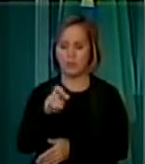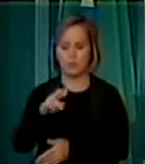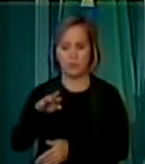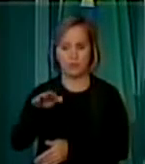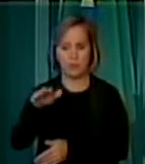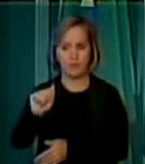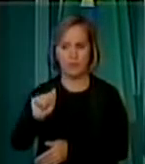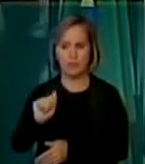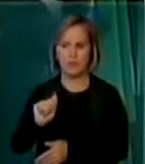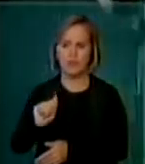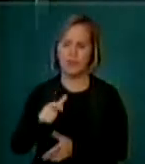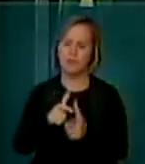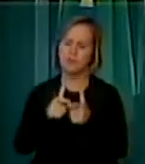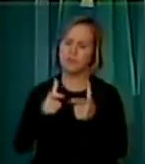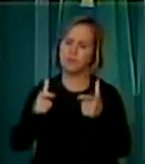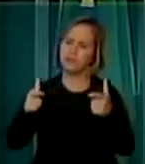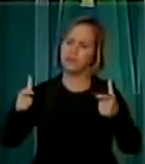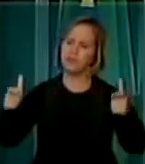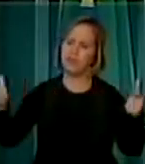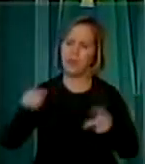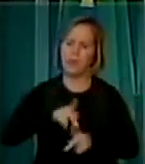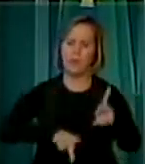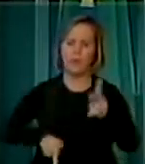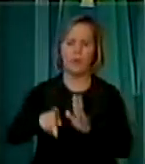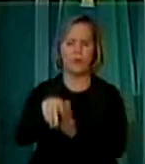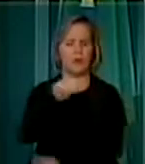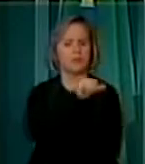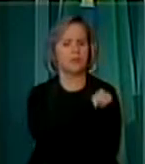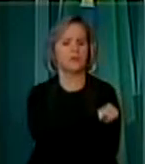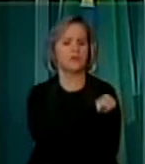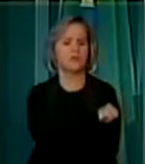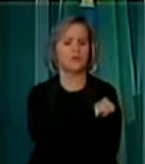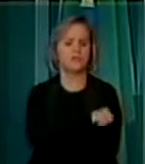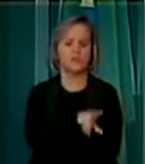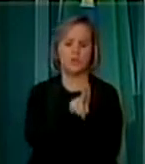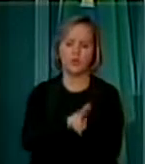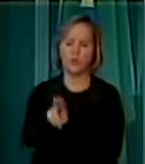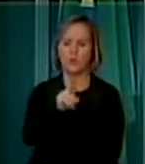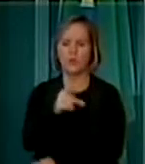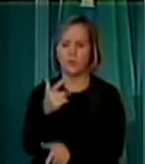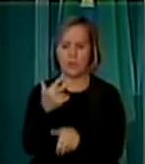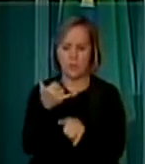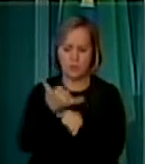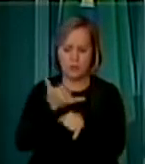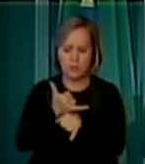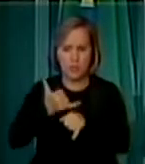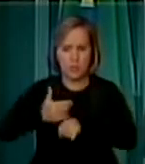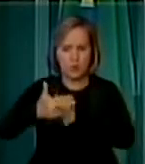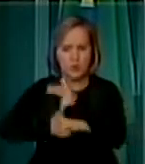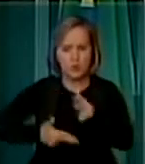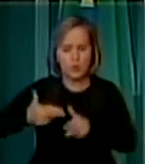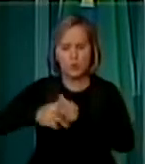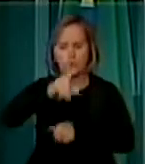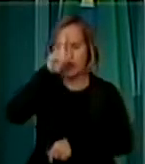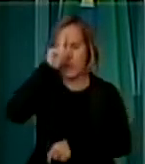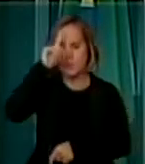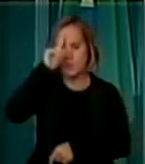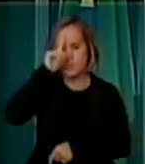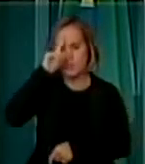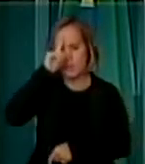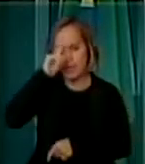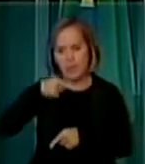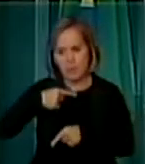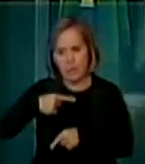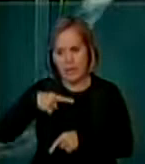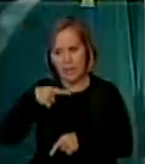mais frequentes. A população do Rio de Janeiro, que utiliza os trens para ir e voltar no trabalho, já não suporta